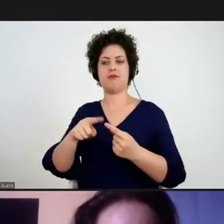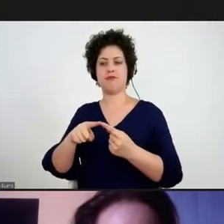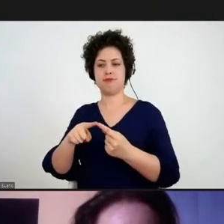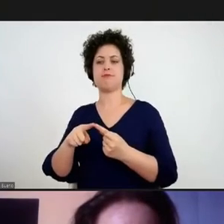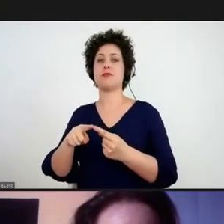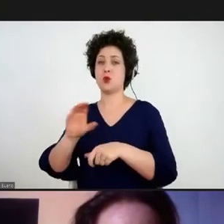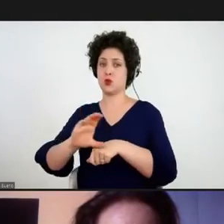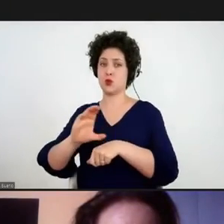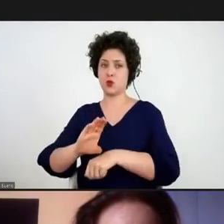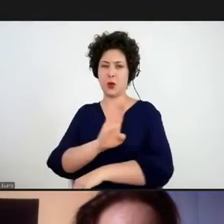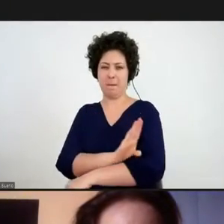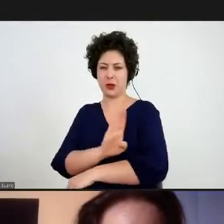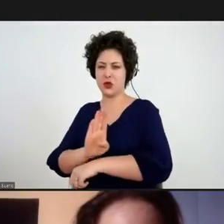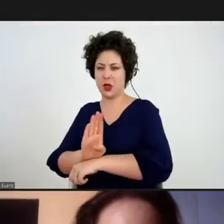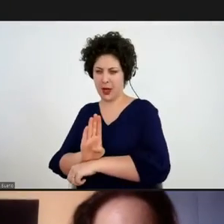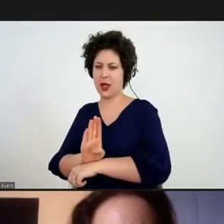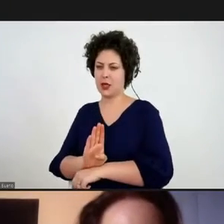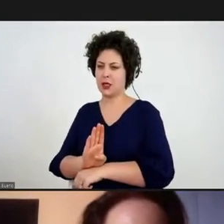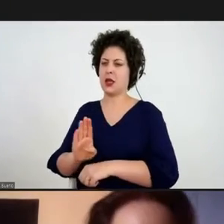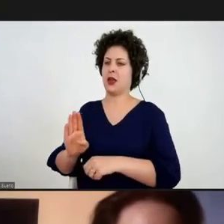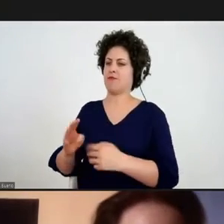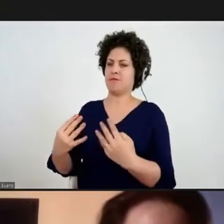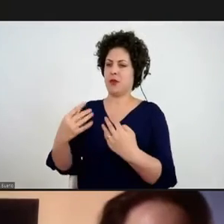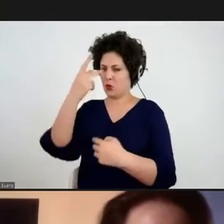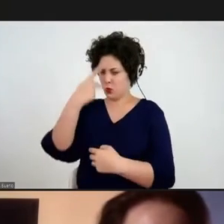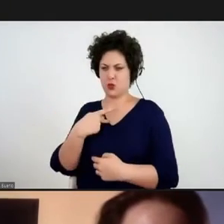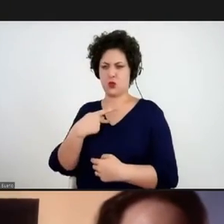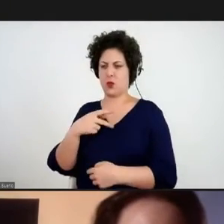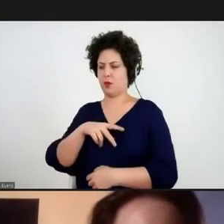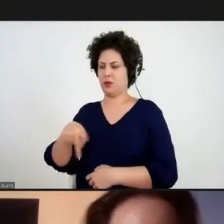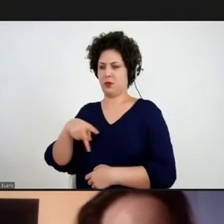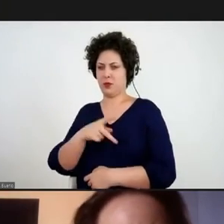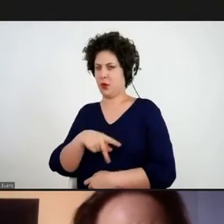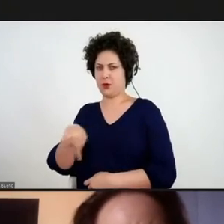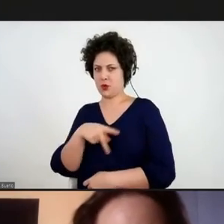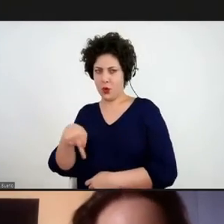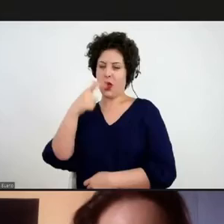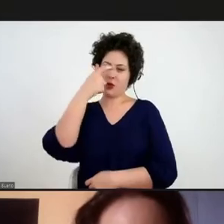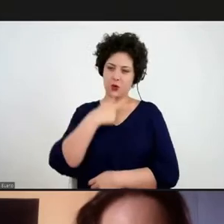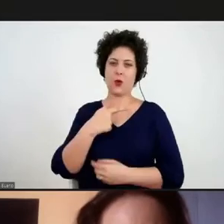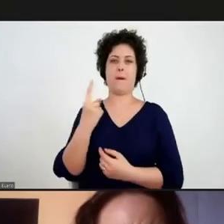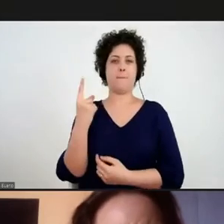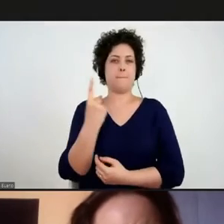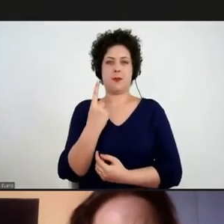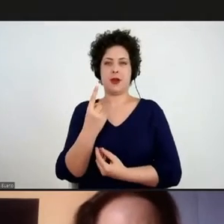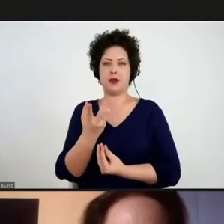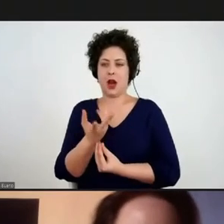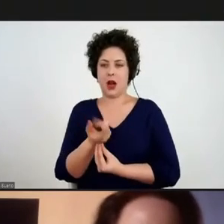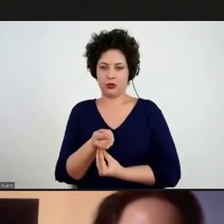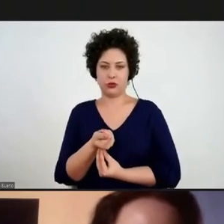de bacharelado. Ele nunca se via como professor, ele se via como artista. Ele estava